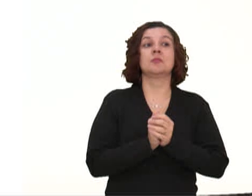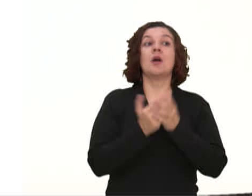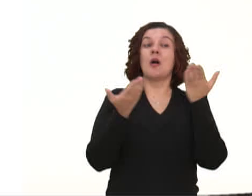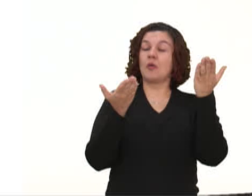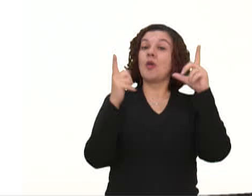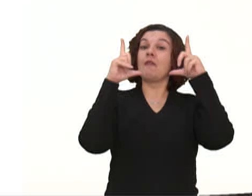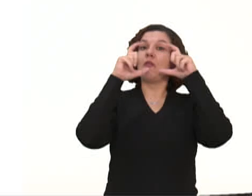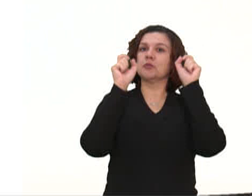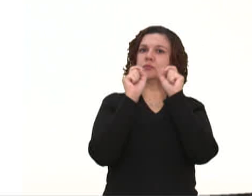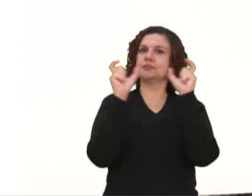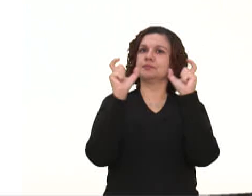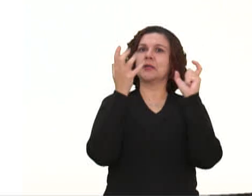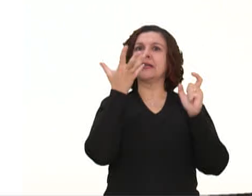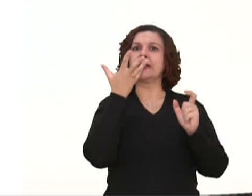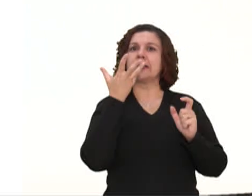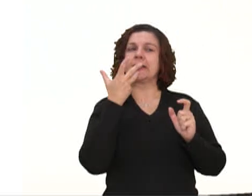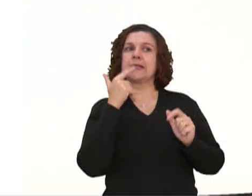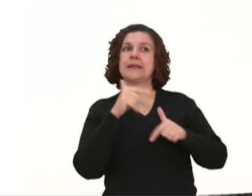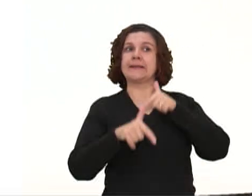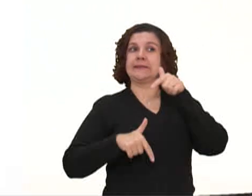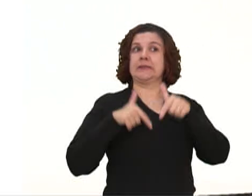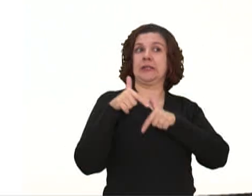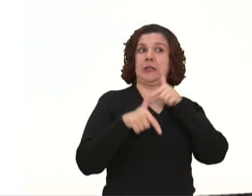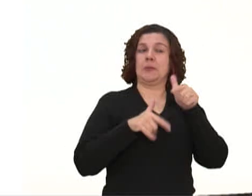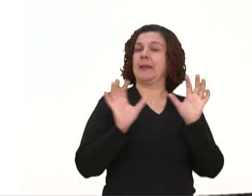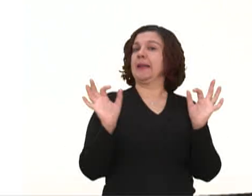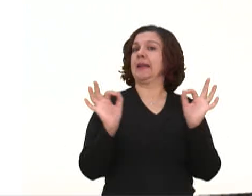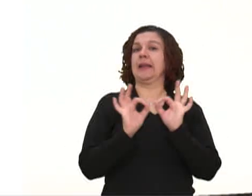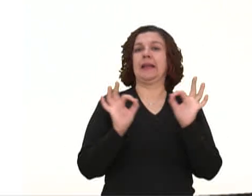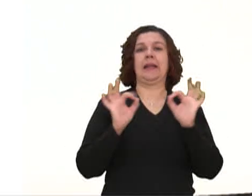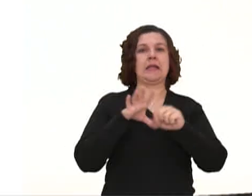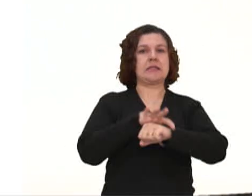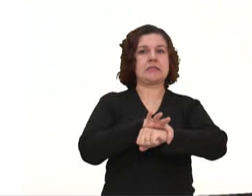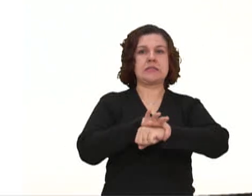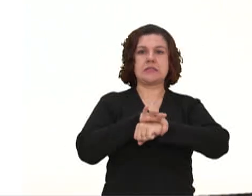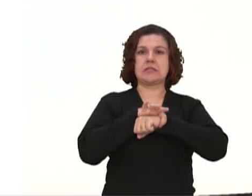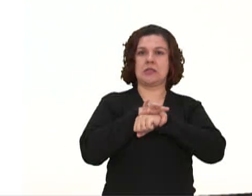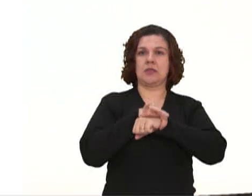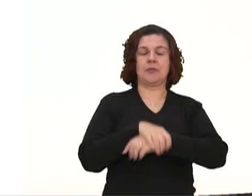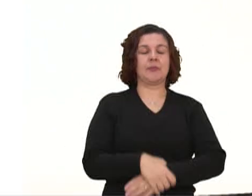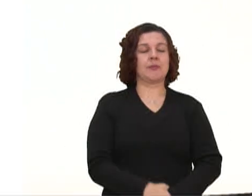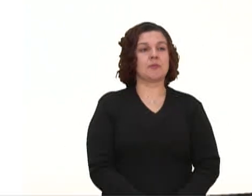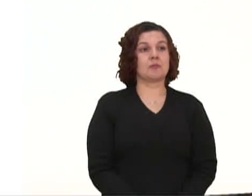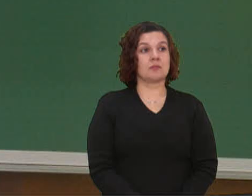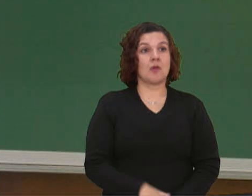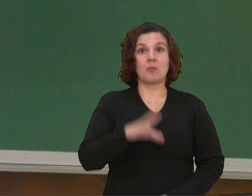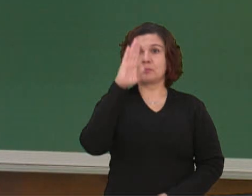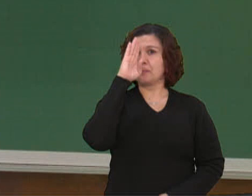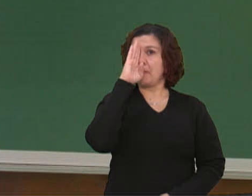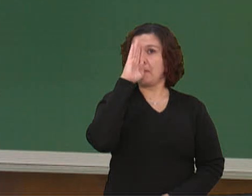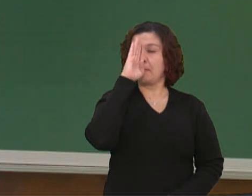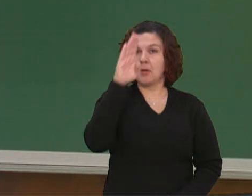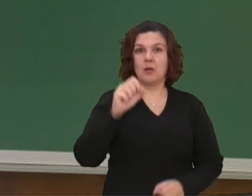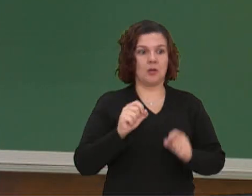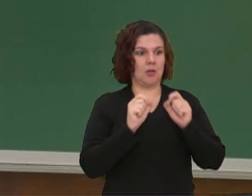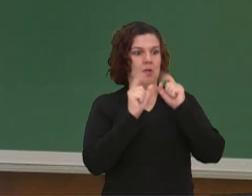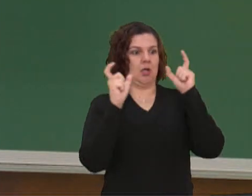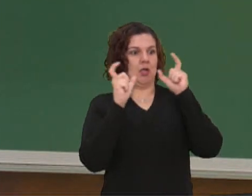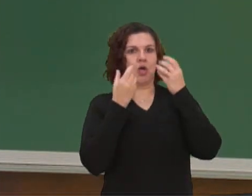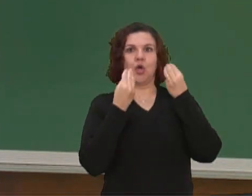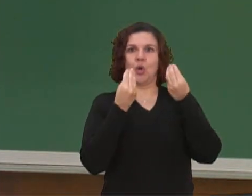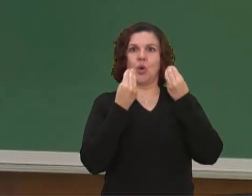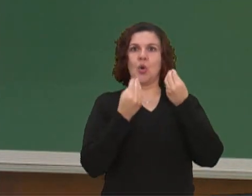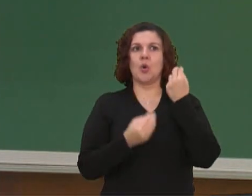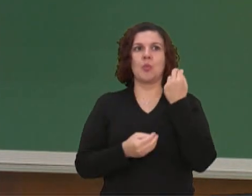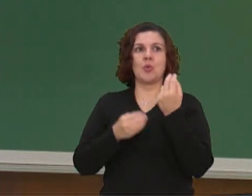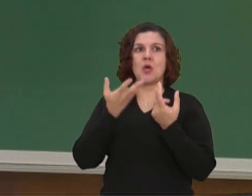quê? Crianças trabalhando nas máquinas sem nenhuma condição de segurança. Eu acho que é o que fica mais gritante para nós. Nós